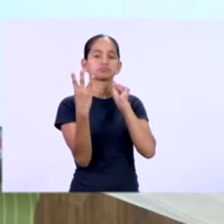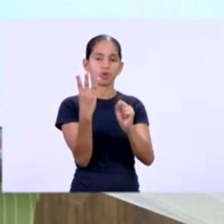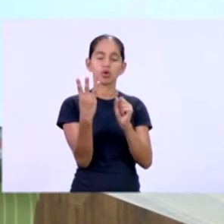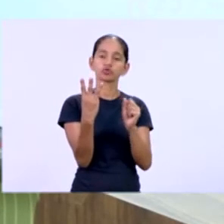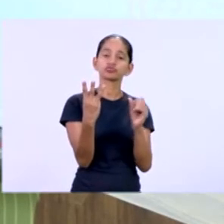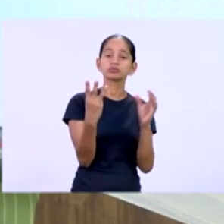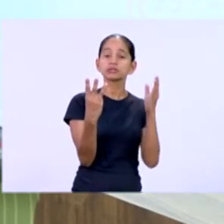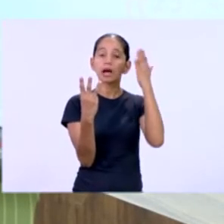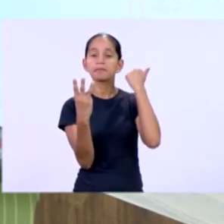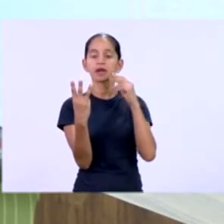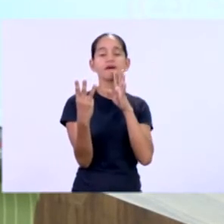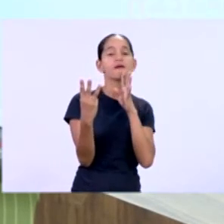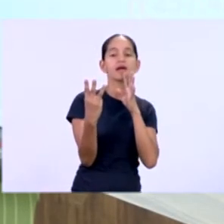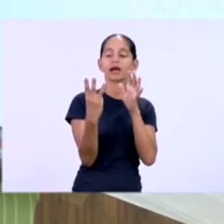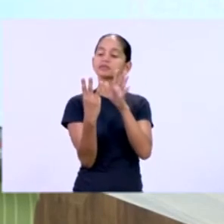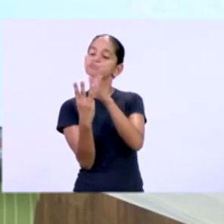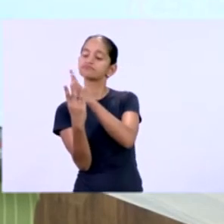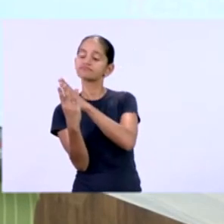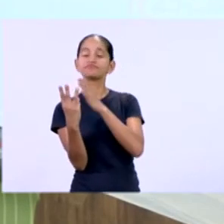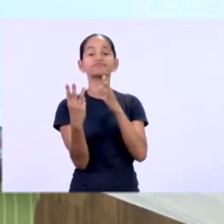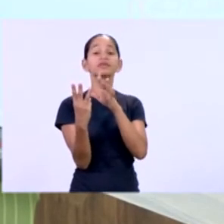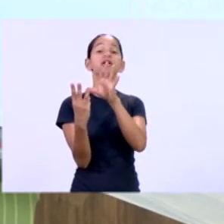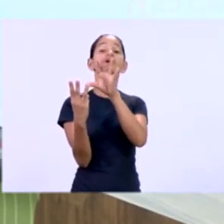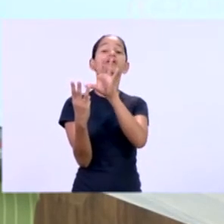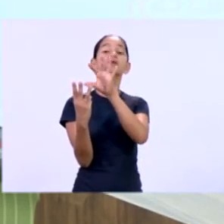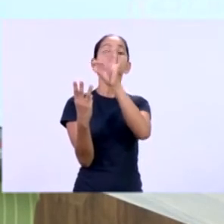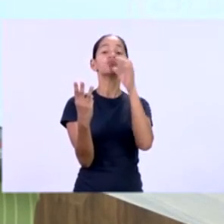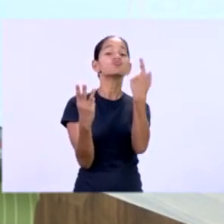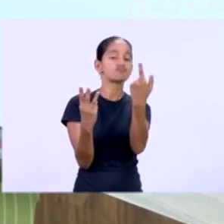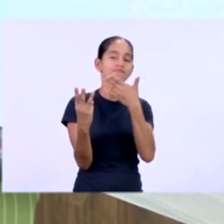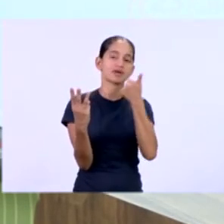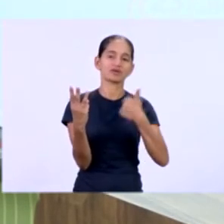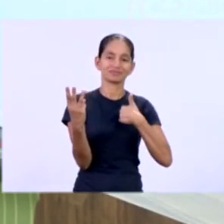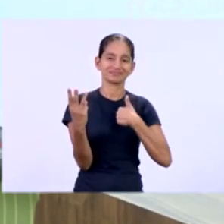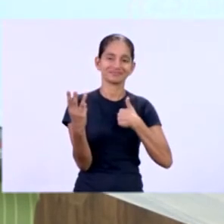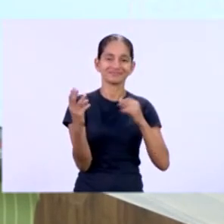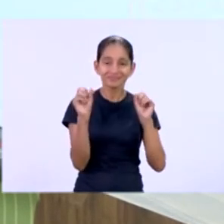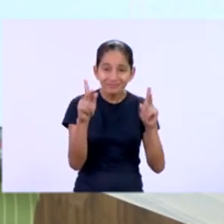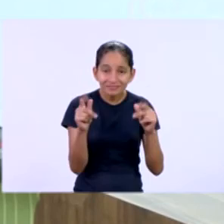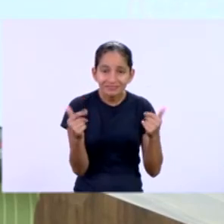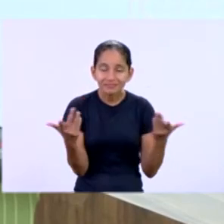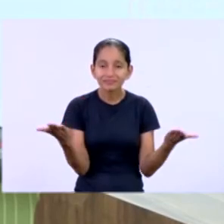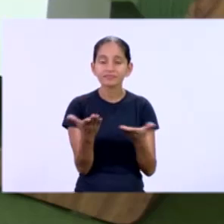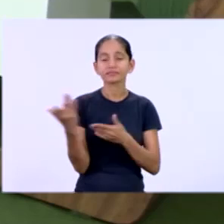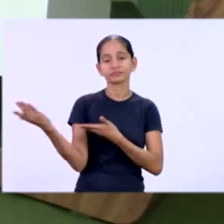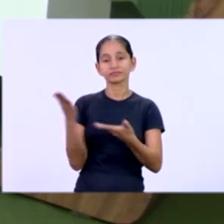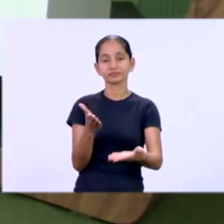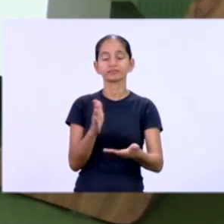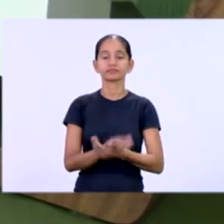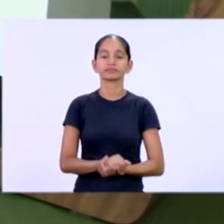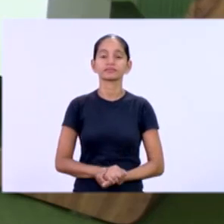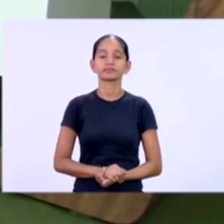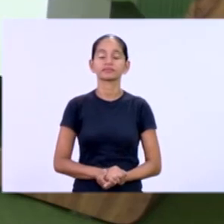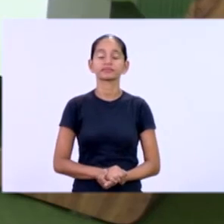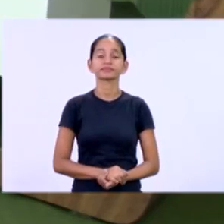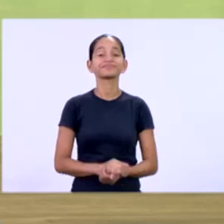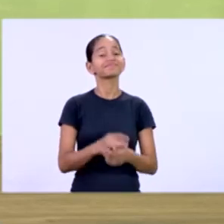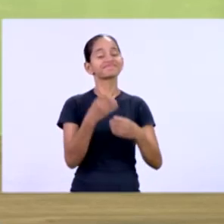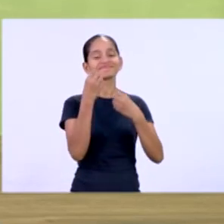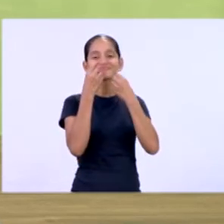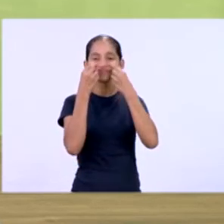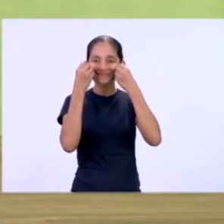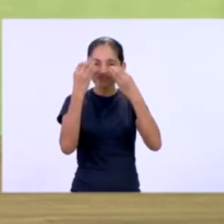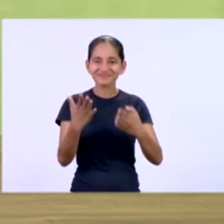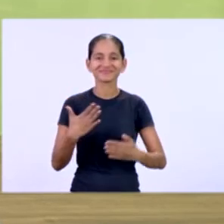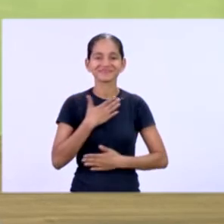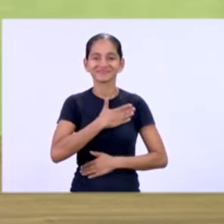transitar entre essas 3 formas de tributação e verificar qual a melhor opção. Professor Frank, suas considerações finais? Bem, pessoal, foi um prazer estar